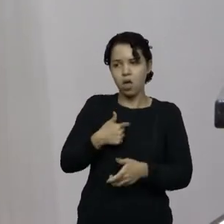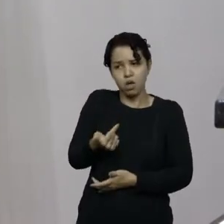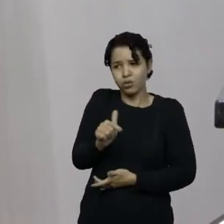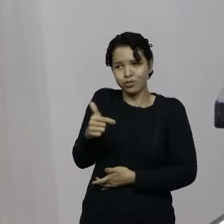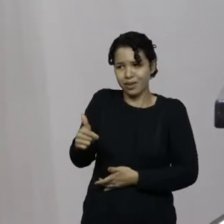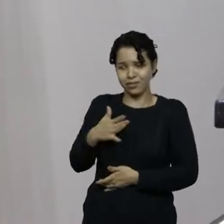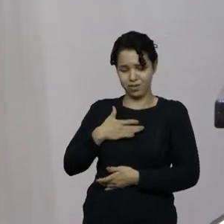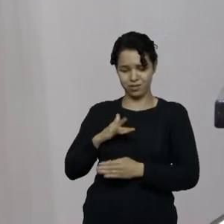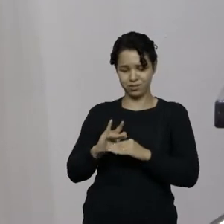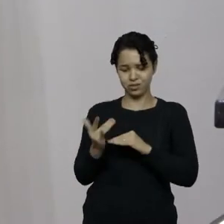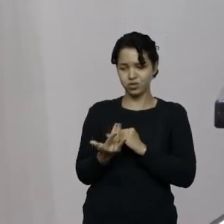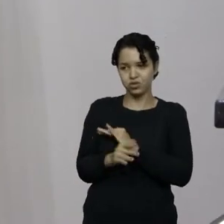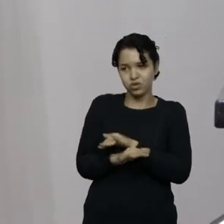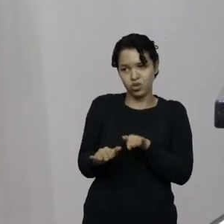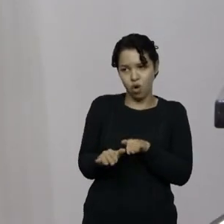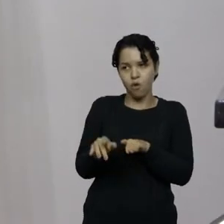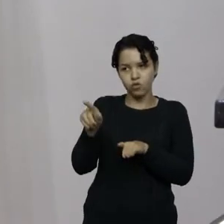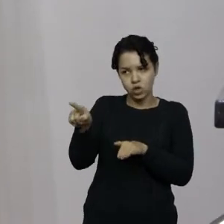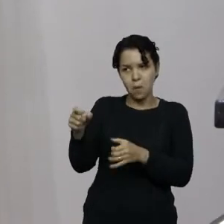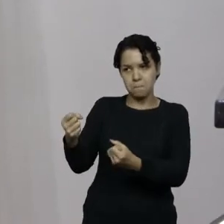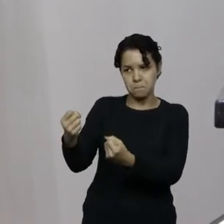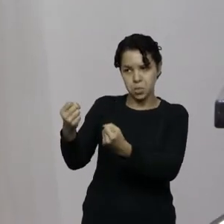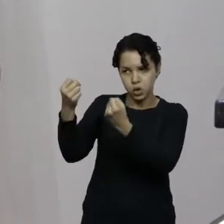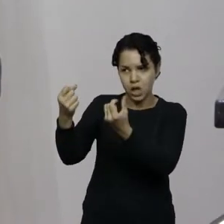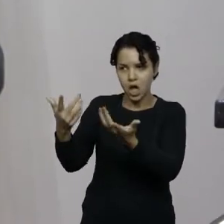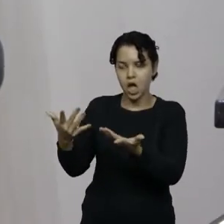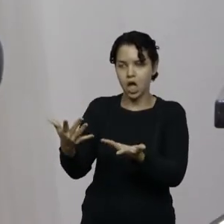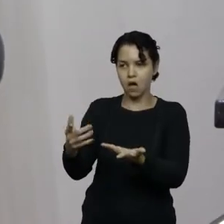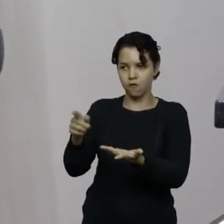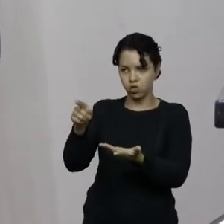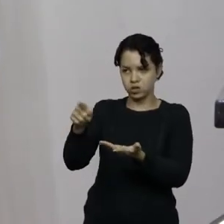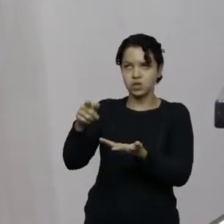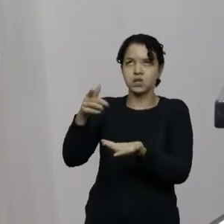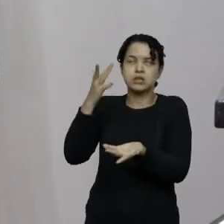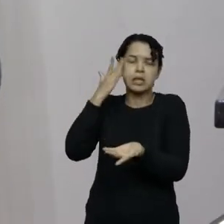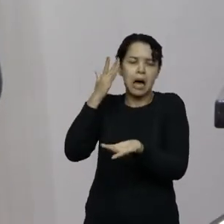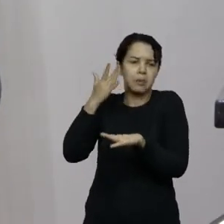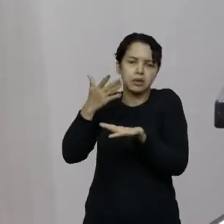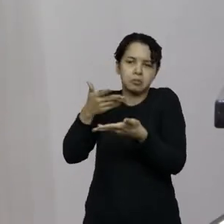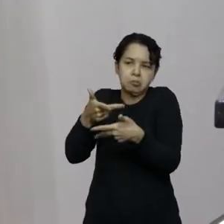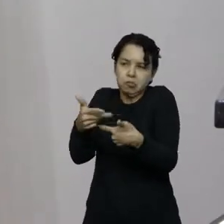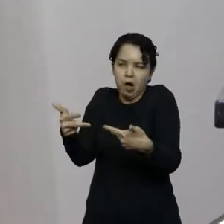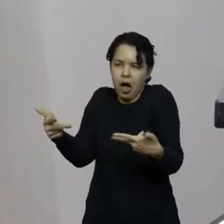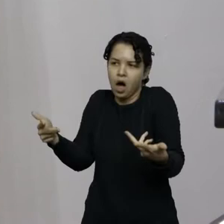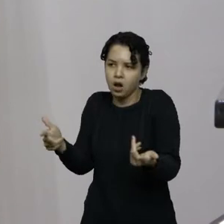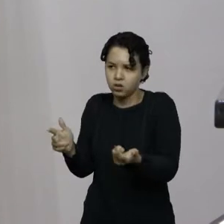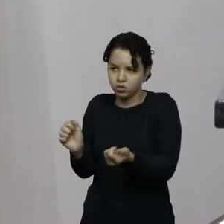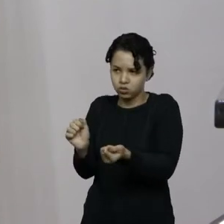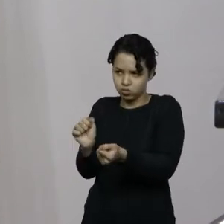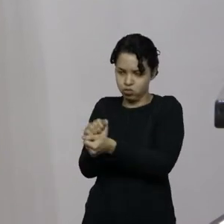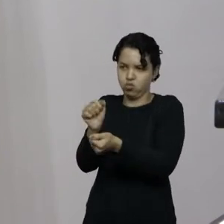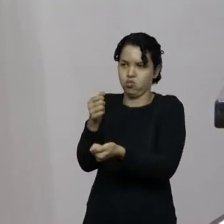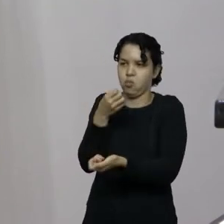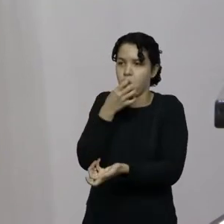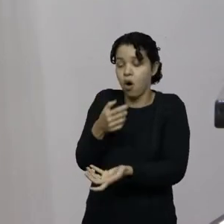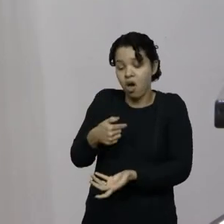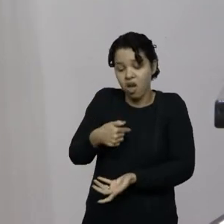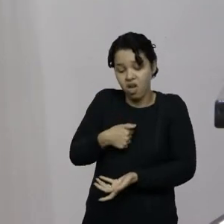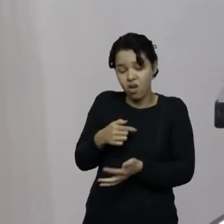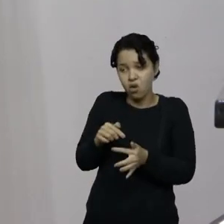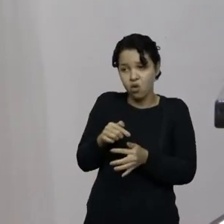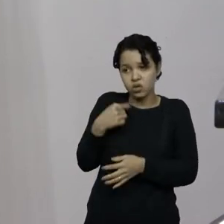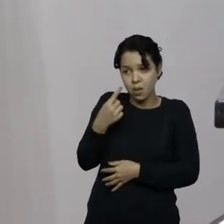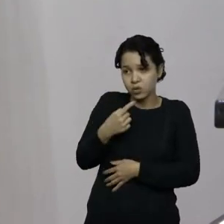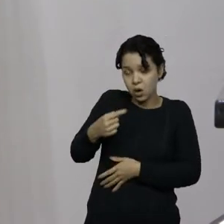minhas redes senhor tem poder senhor tem sabe se eu aqui ferramentas ao seu dispor eu sou um deputado de primeiro